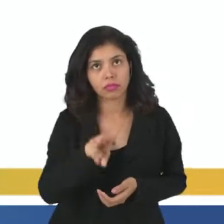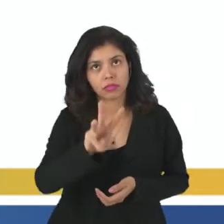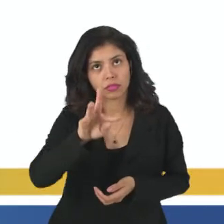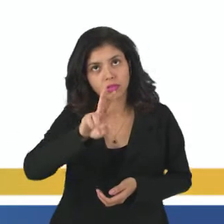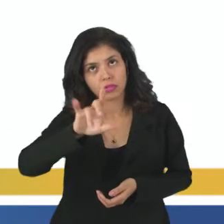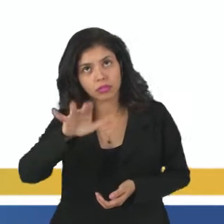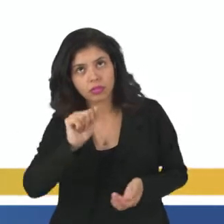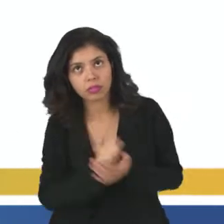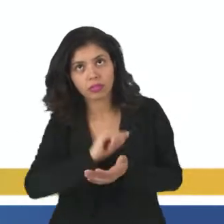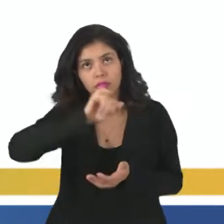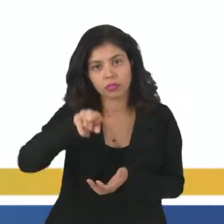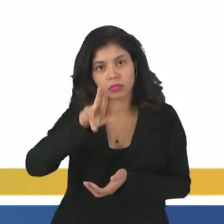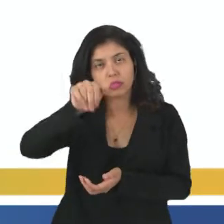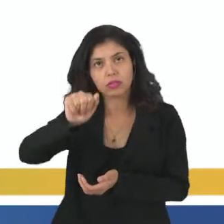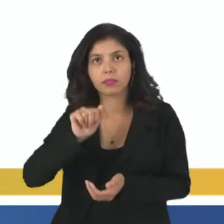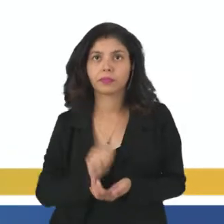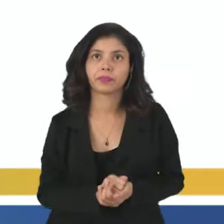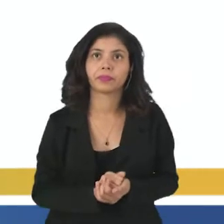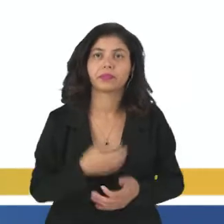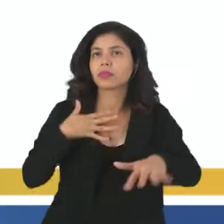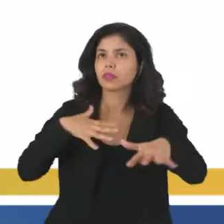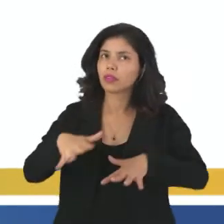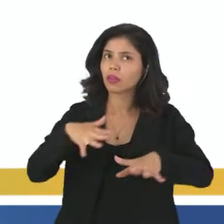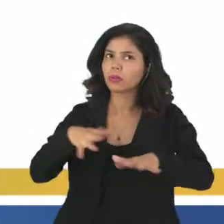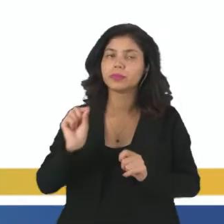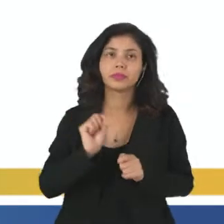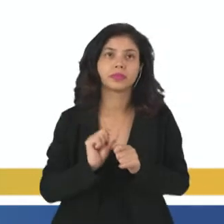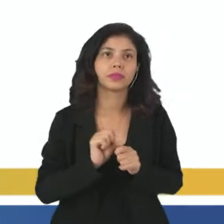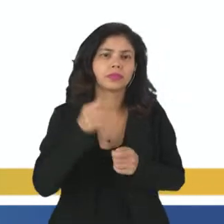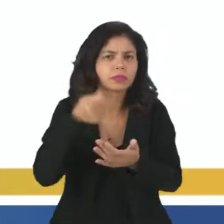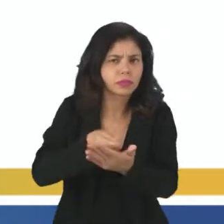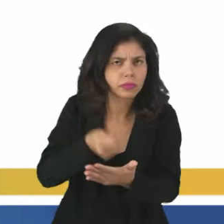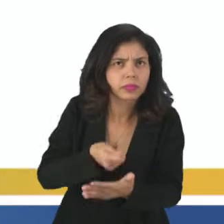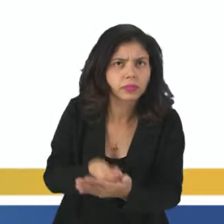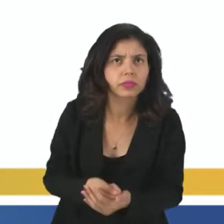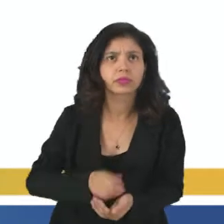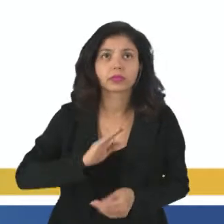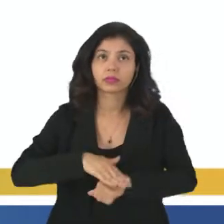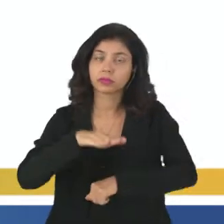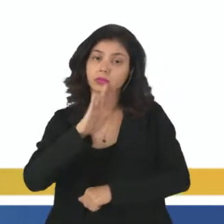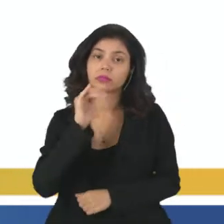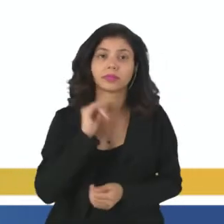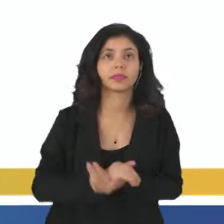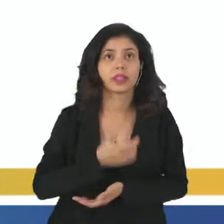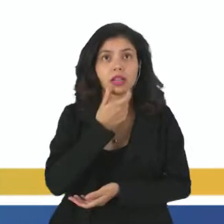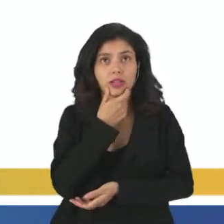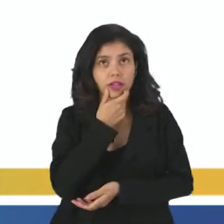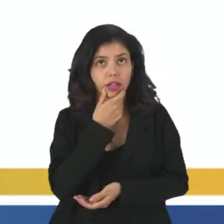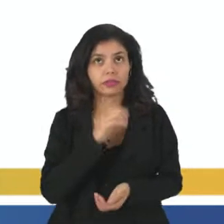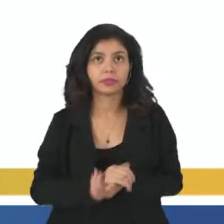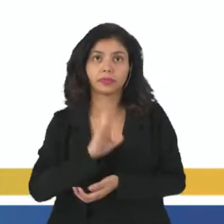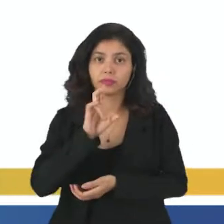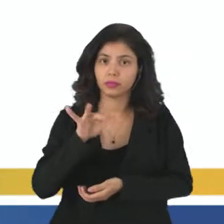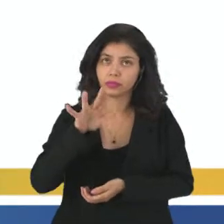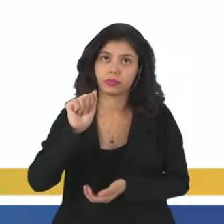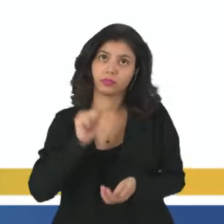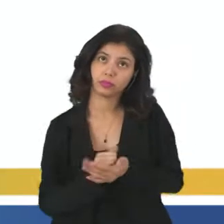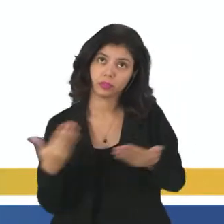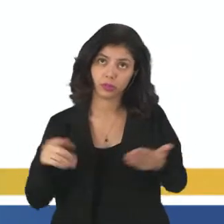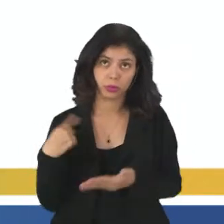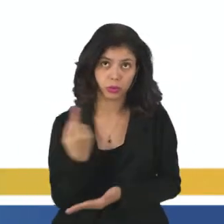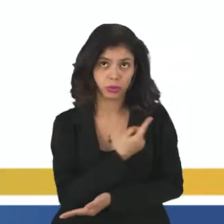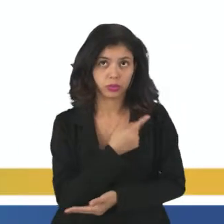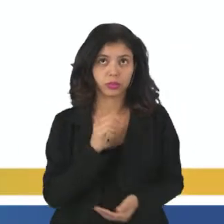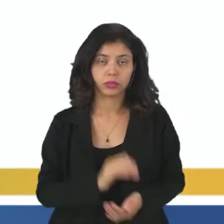e Jan Hus. Esses movimentos foram reprimidos, mas na Inglaterra e na Boêmia, hoje